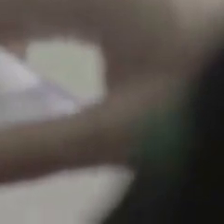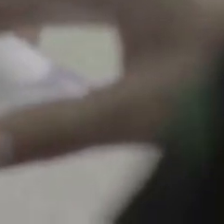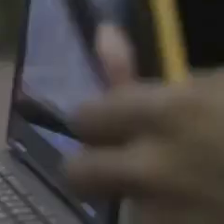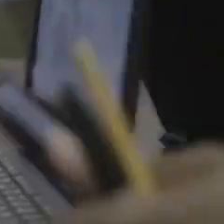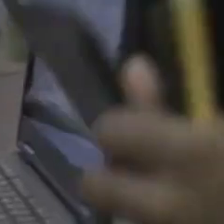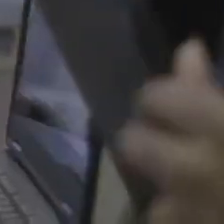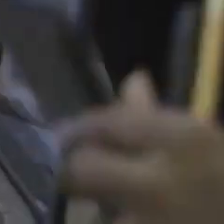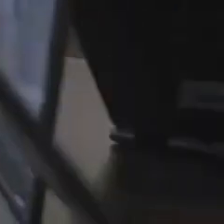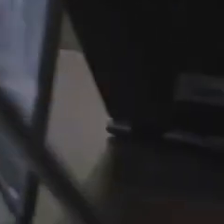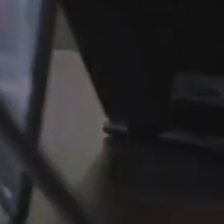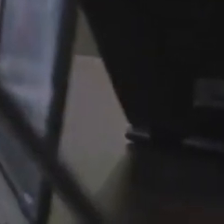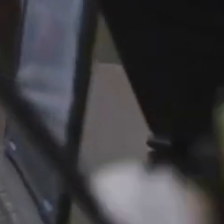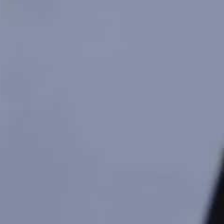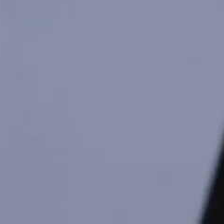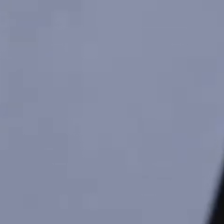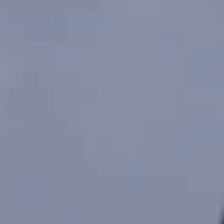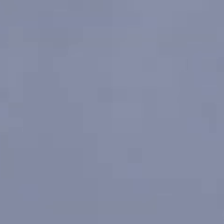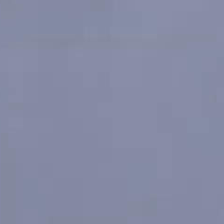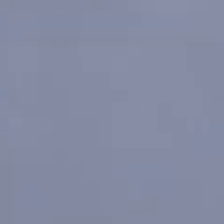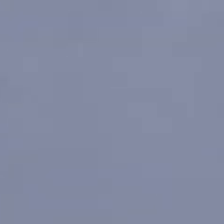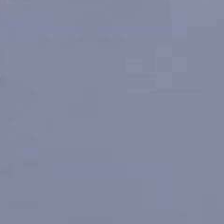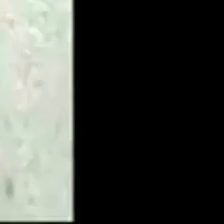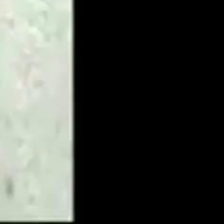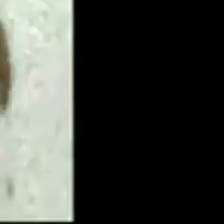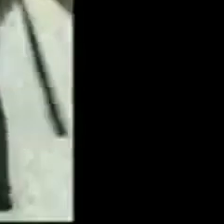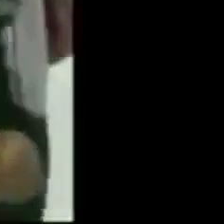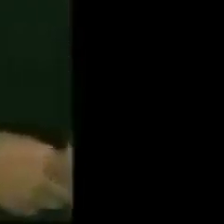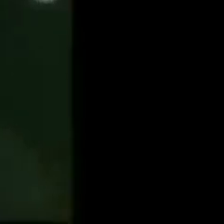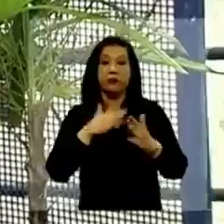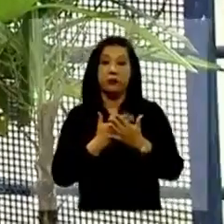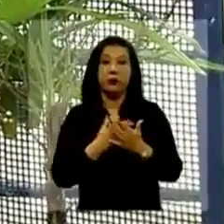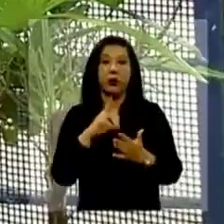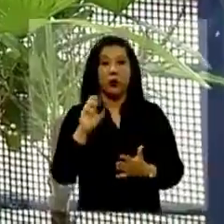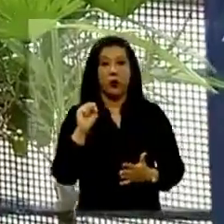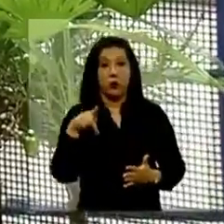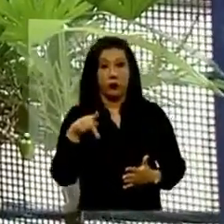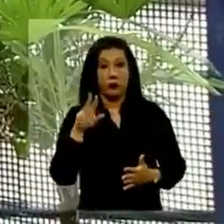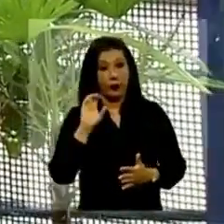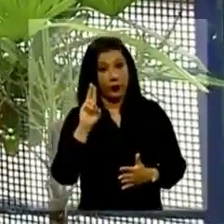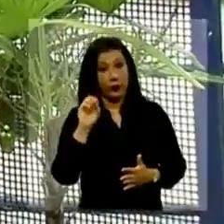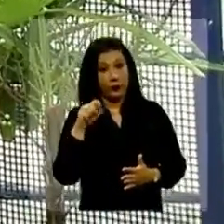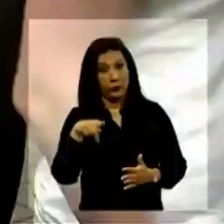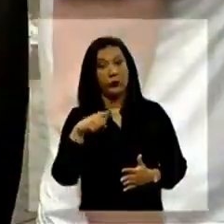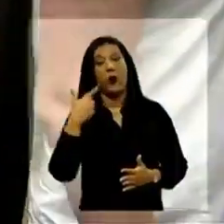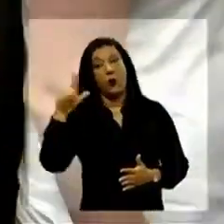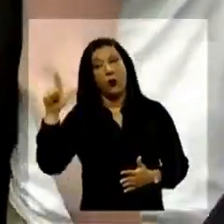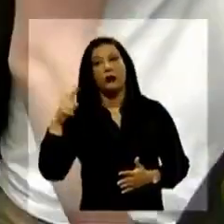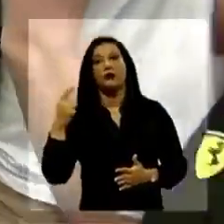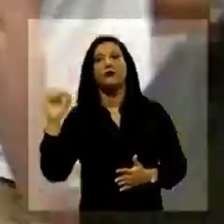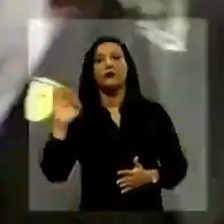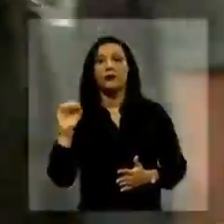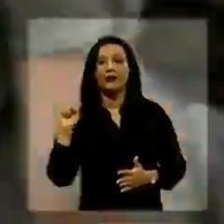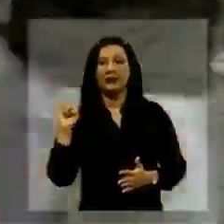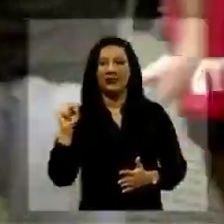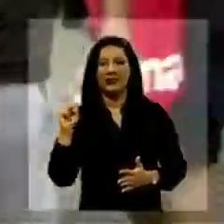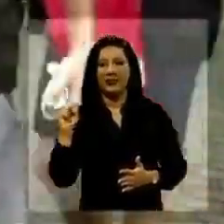seis mil candidatos as taxas de acerto das perguntas também mudaram e o problema já começa por aí porque o